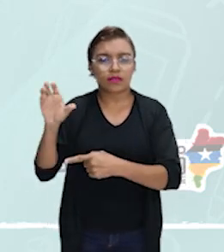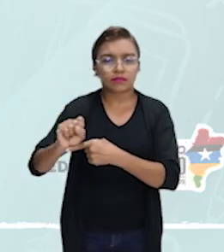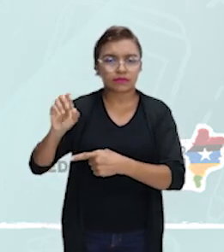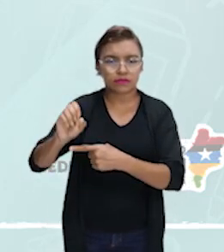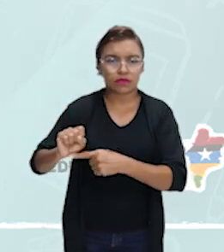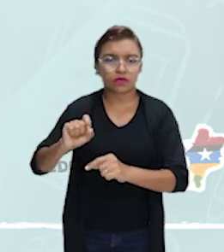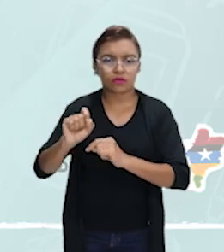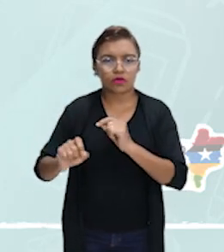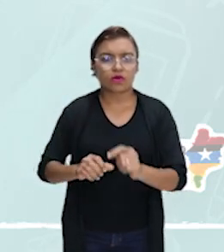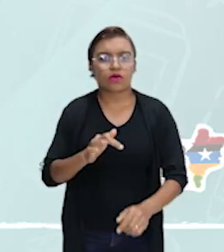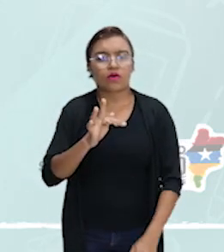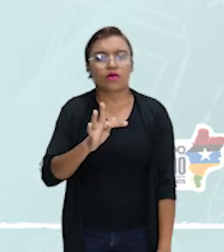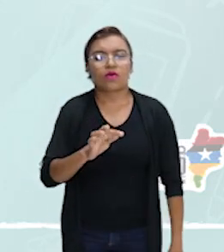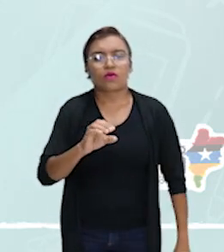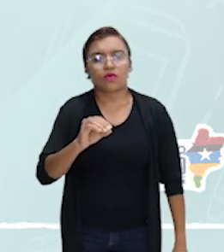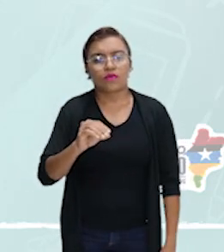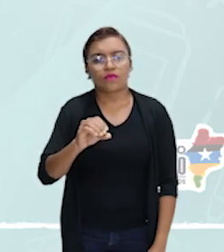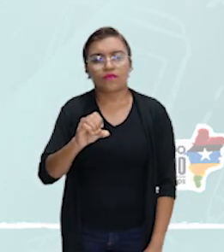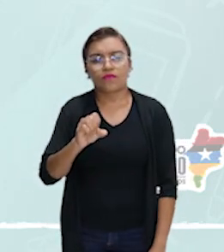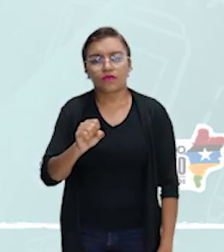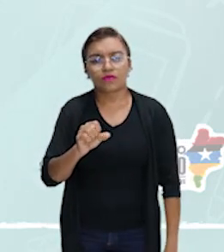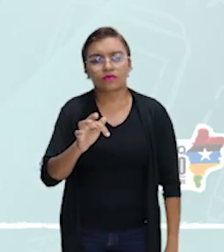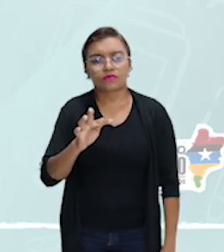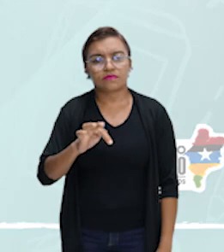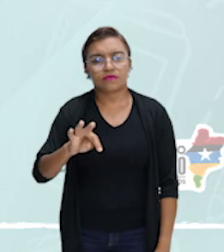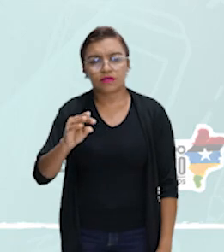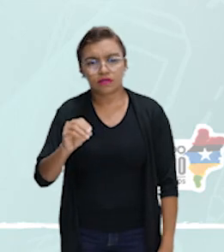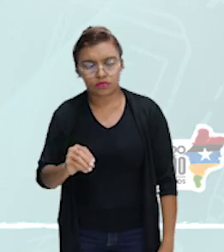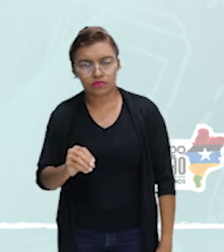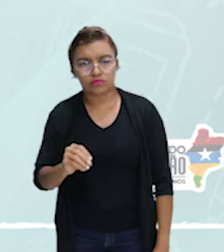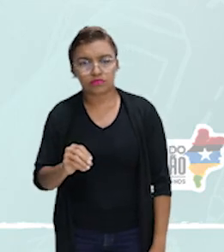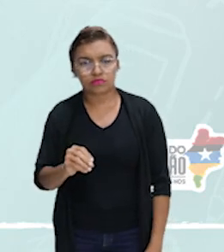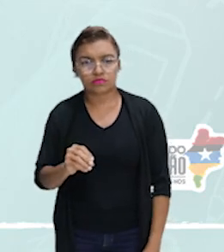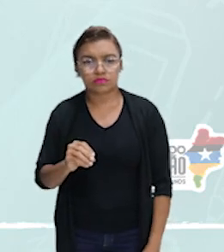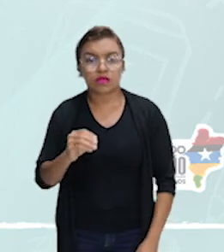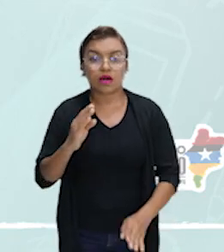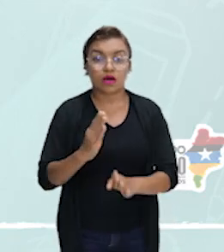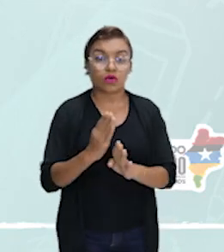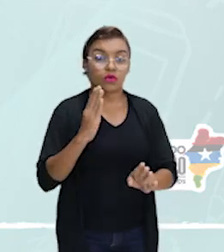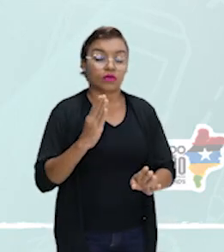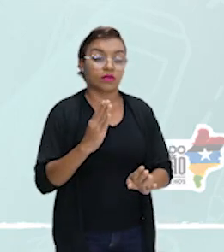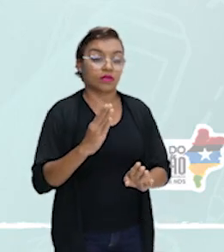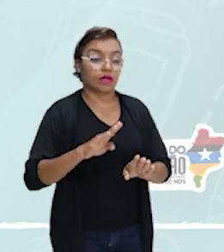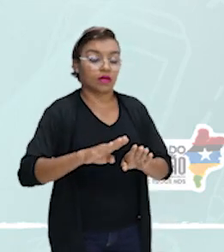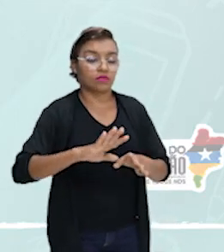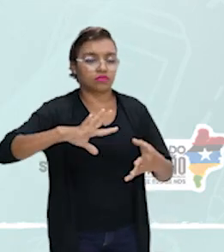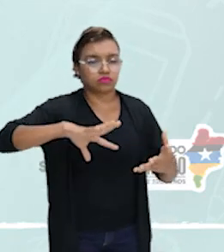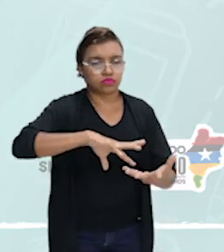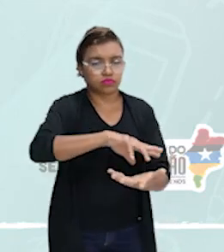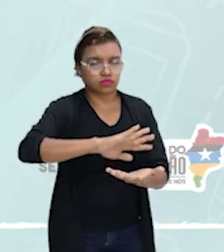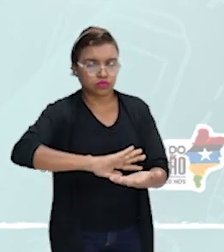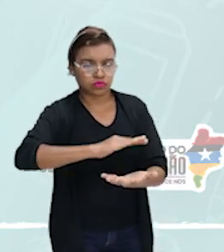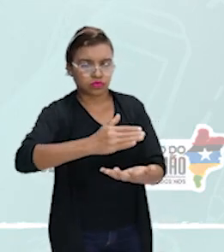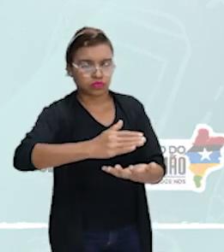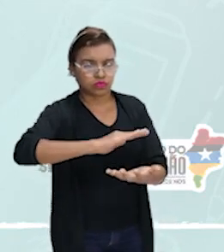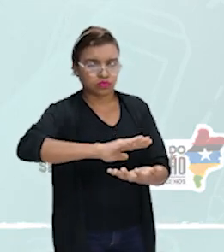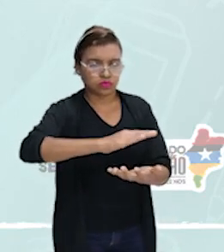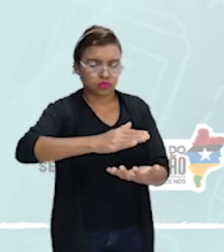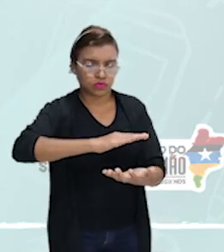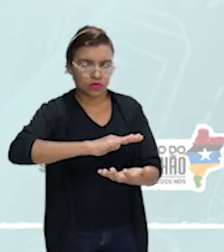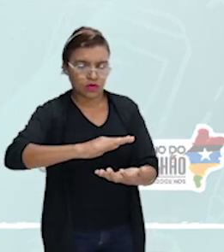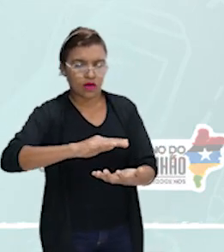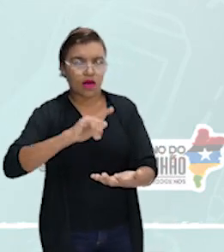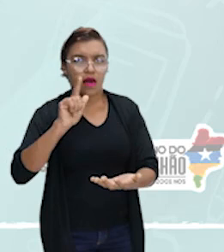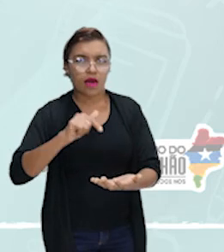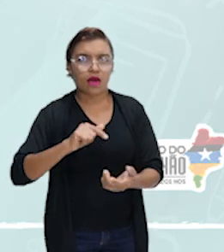o fosfato de cálcio. Bom, ele é encontrado na crosta terrestre, é um sal que constitui a